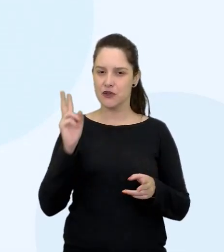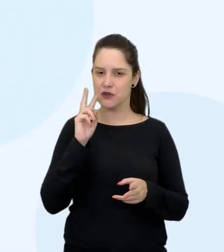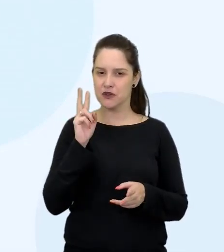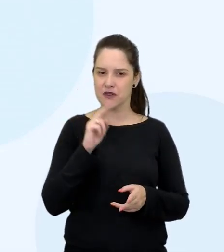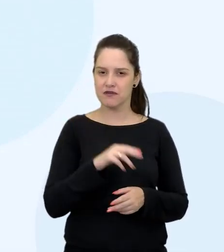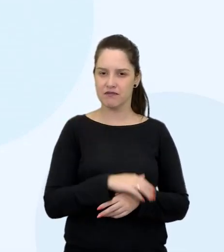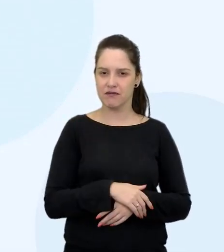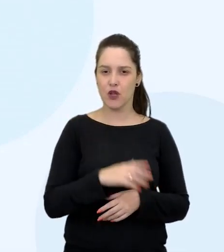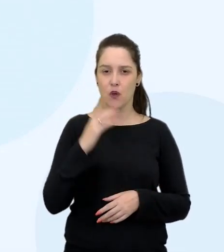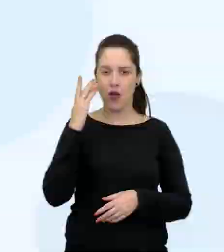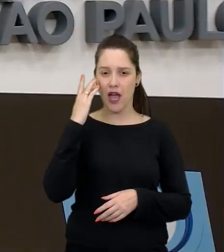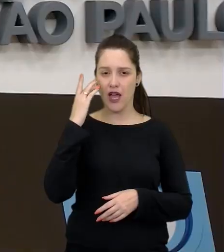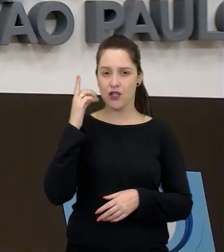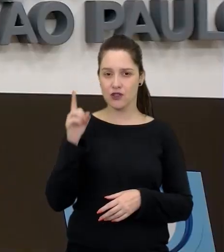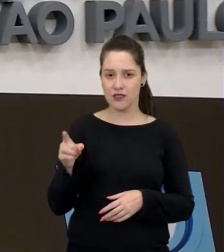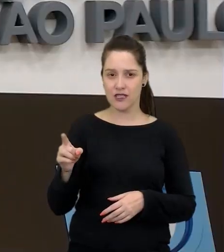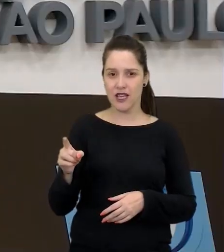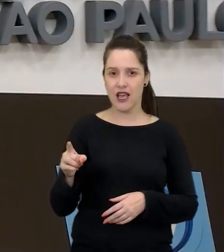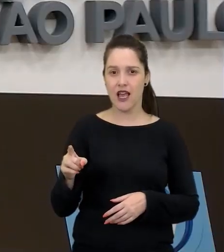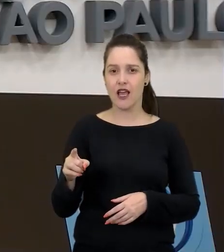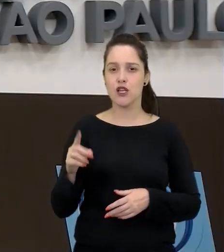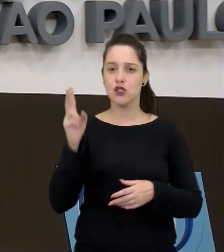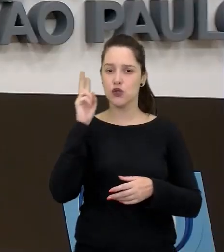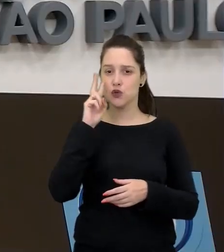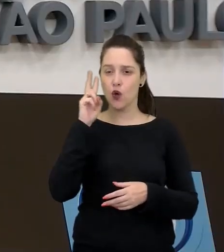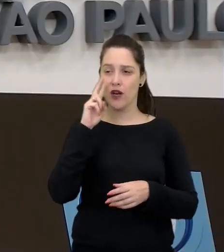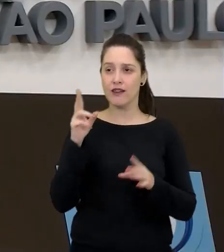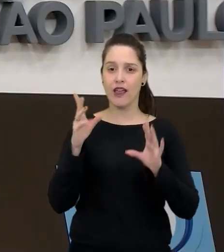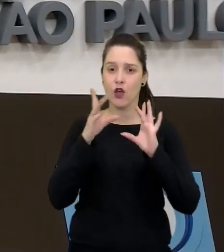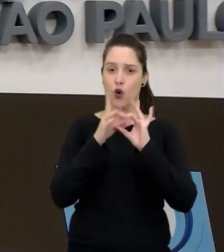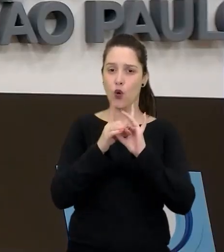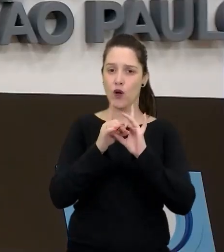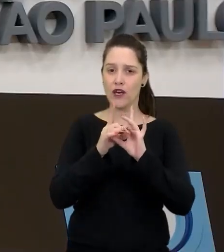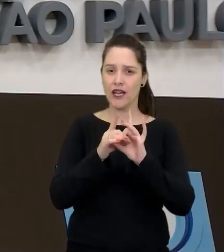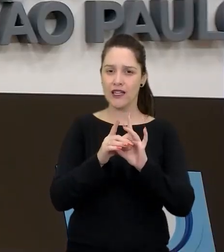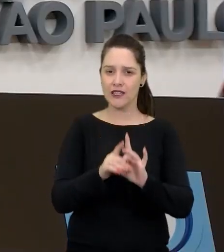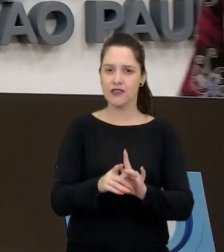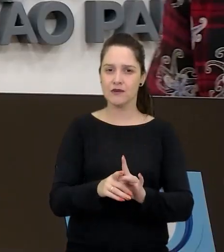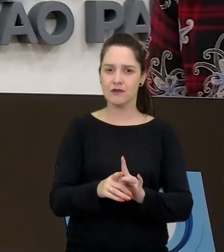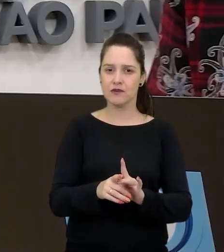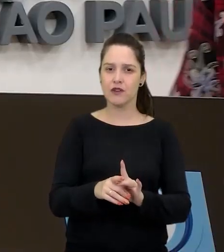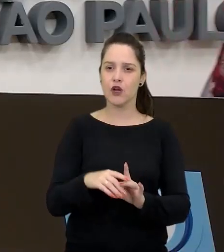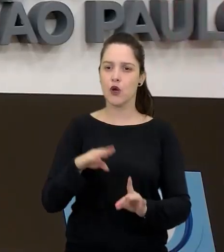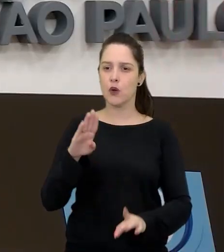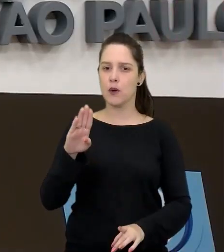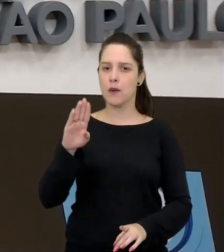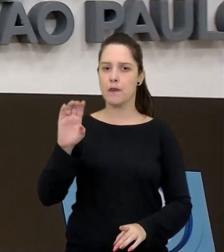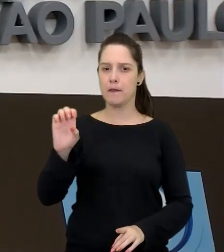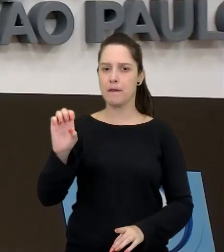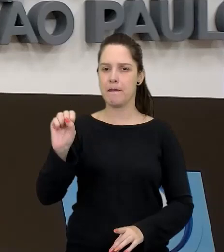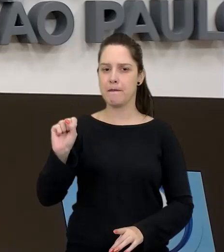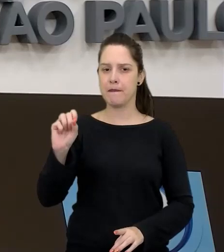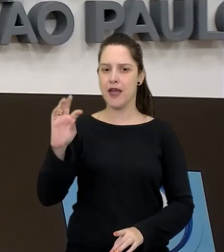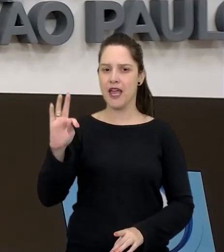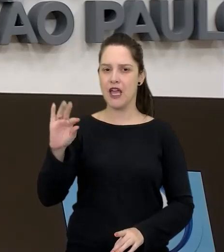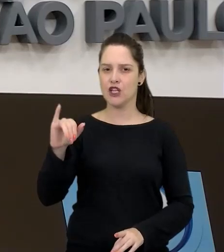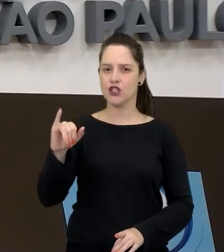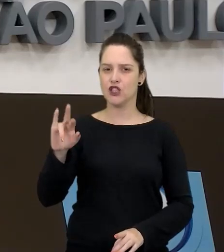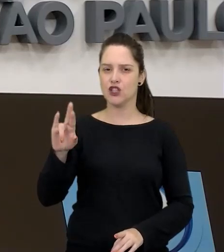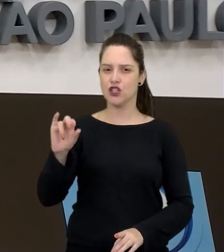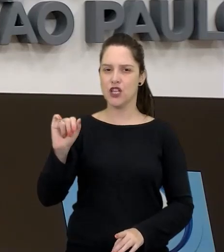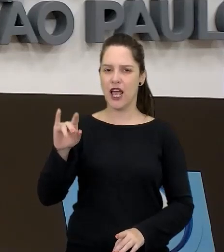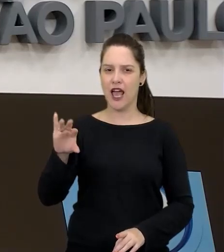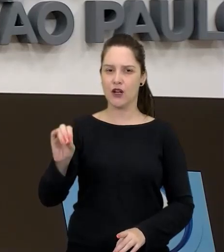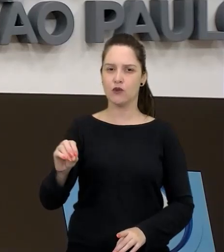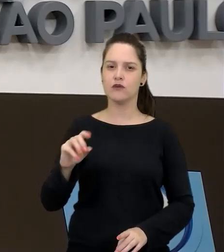acho que sim, e as fábulas, inclusive, têm uma conexão um pouco com os bestiários em algum sentido, porque o que caracteriza a fábula é